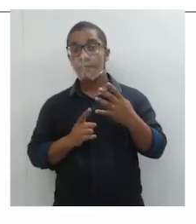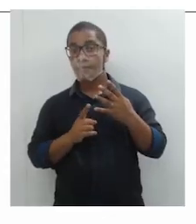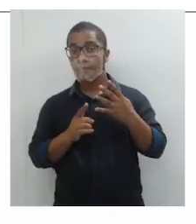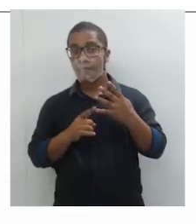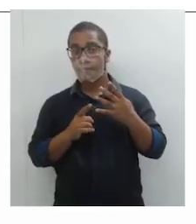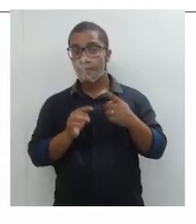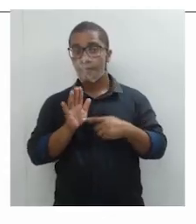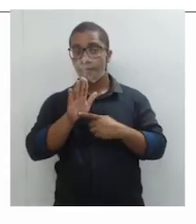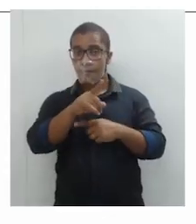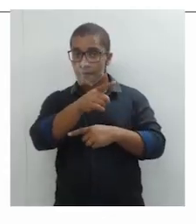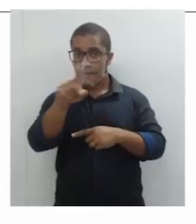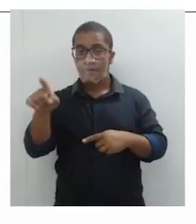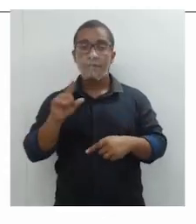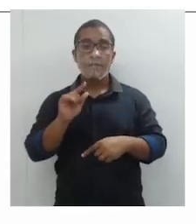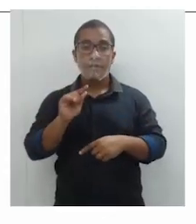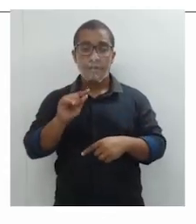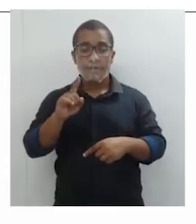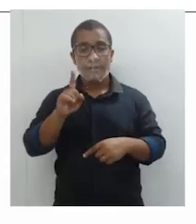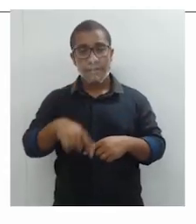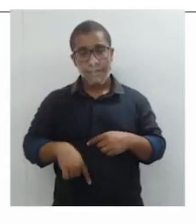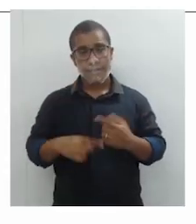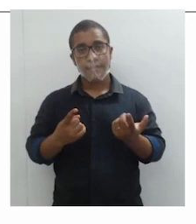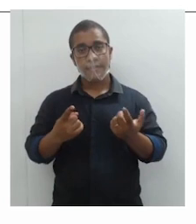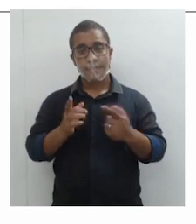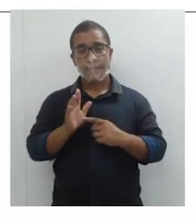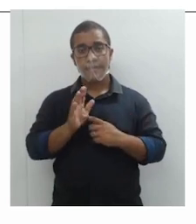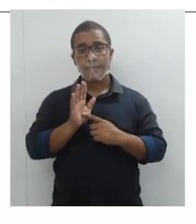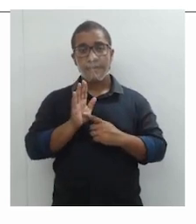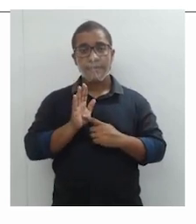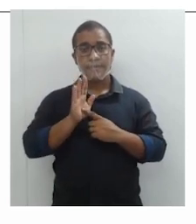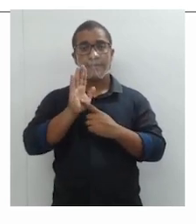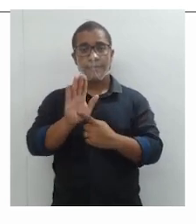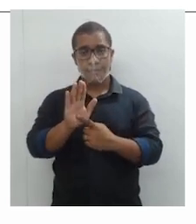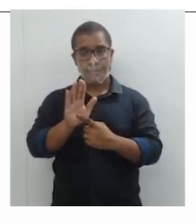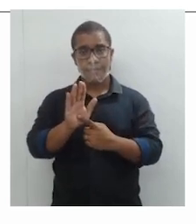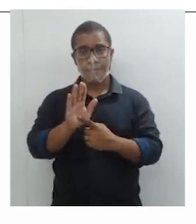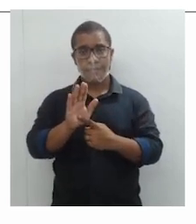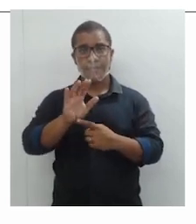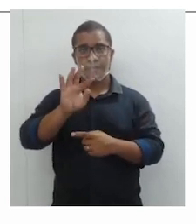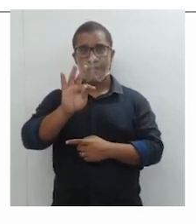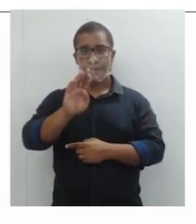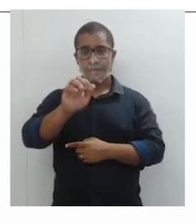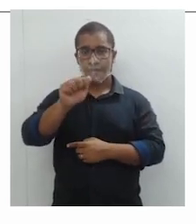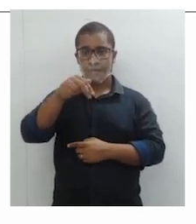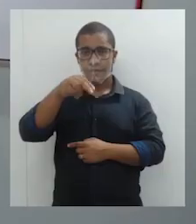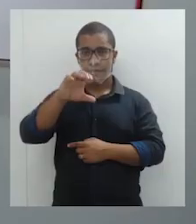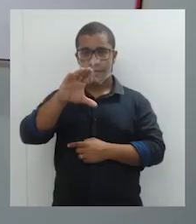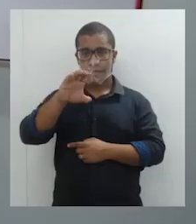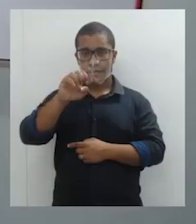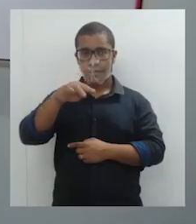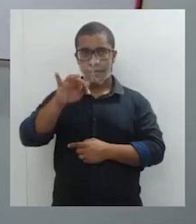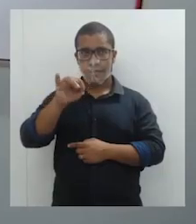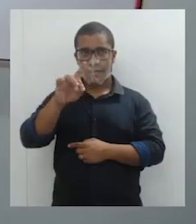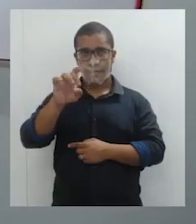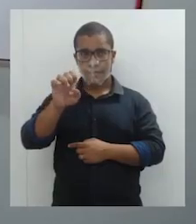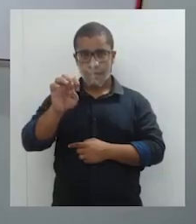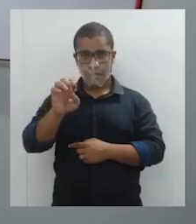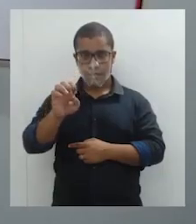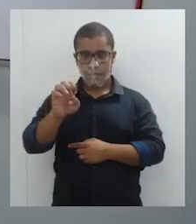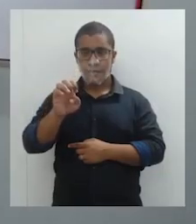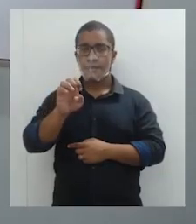trago para você a ideia EA representação do transcendente vamos ver agora